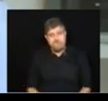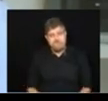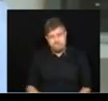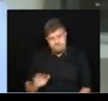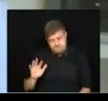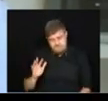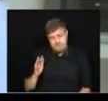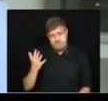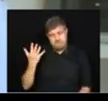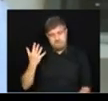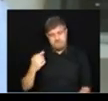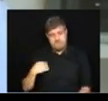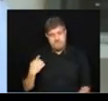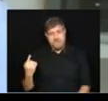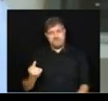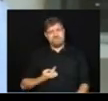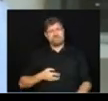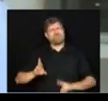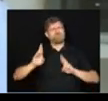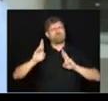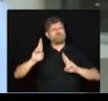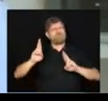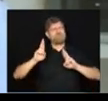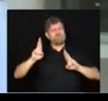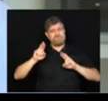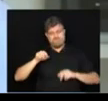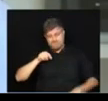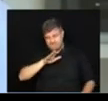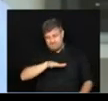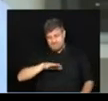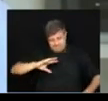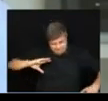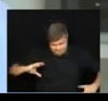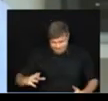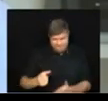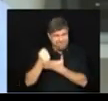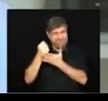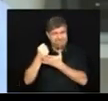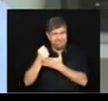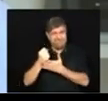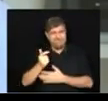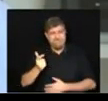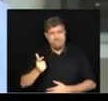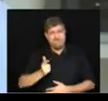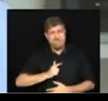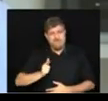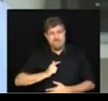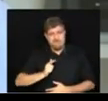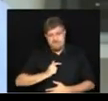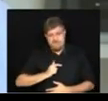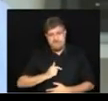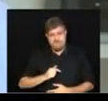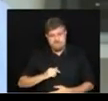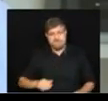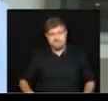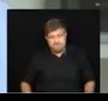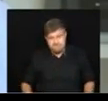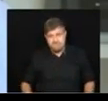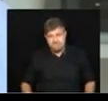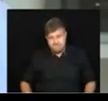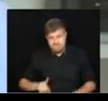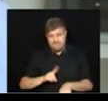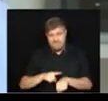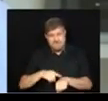ocorrendo, a gente espera que recupere, que haja essa recuperação no mais